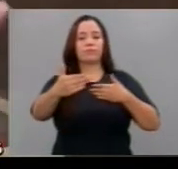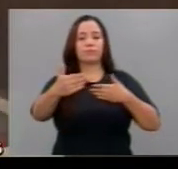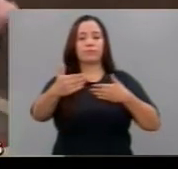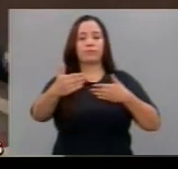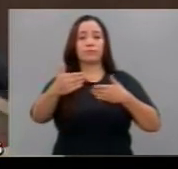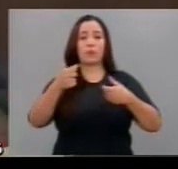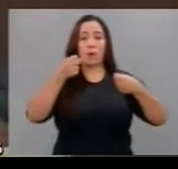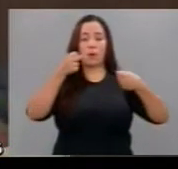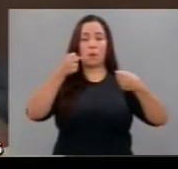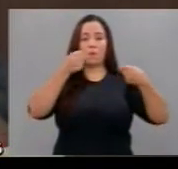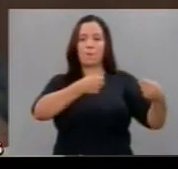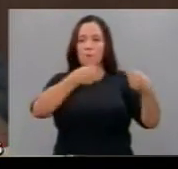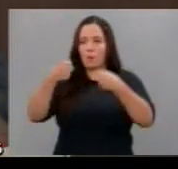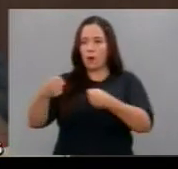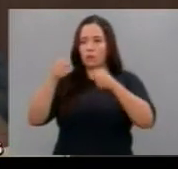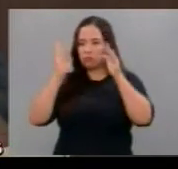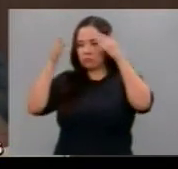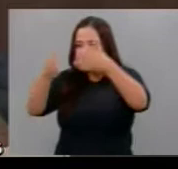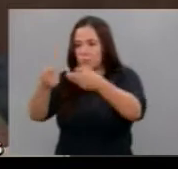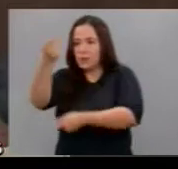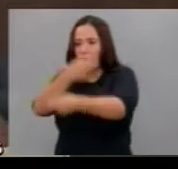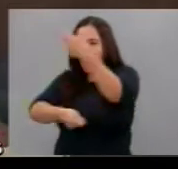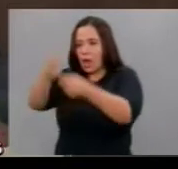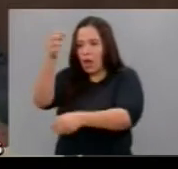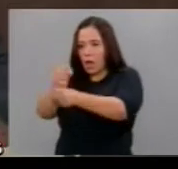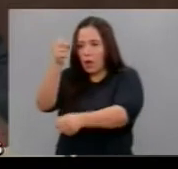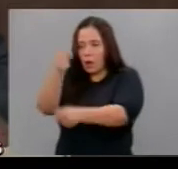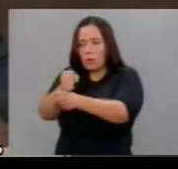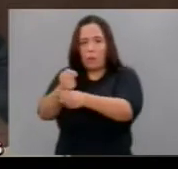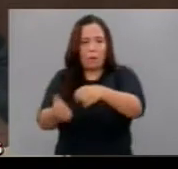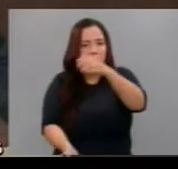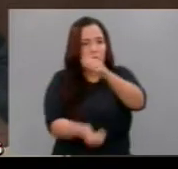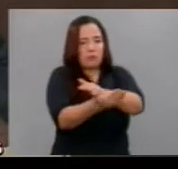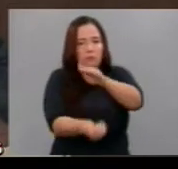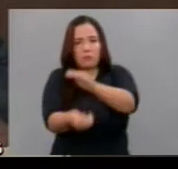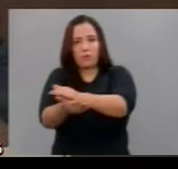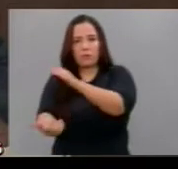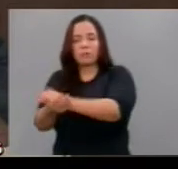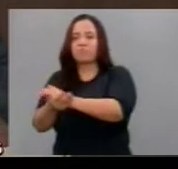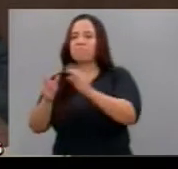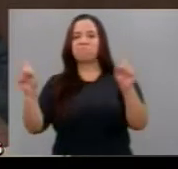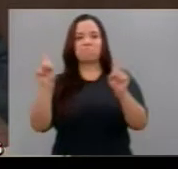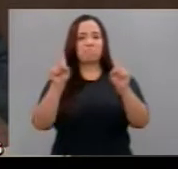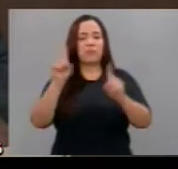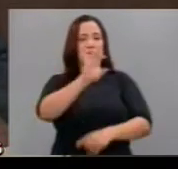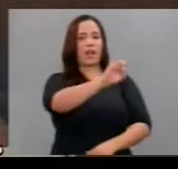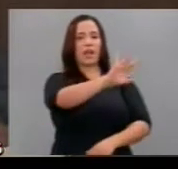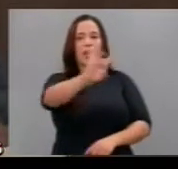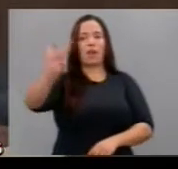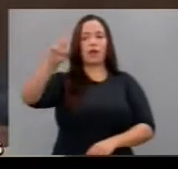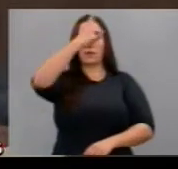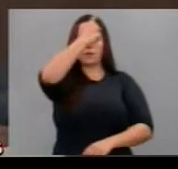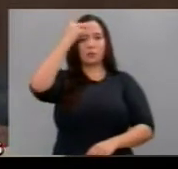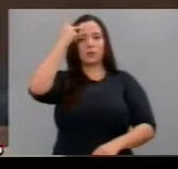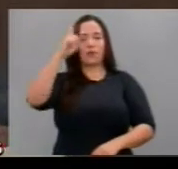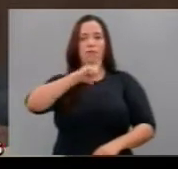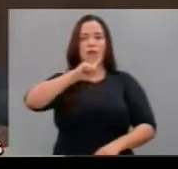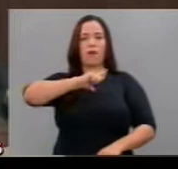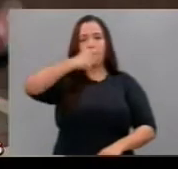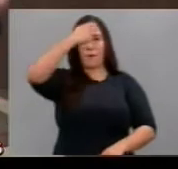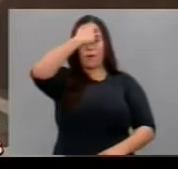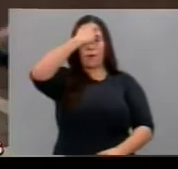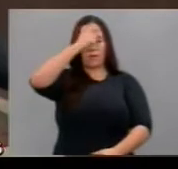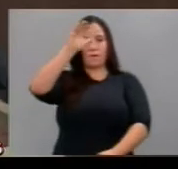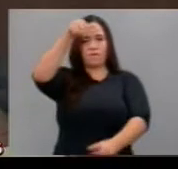o poder econômico não mais manipule as consciências, em que o poder